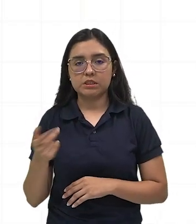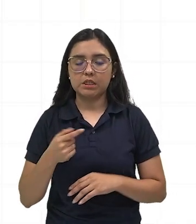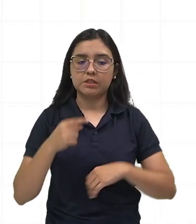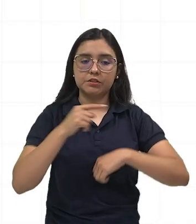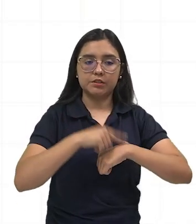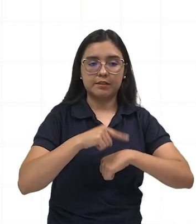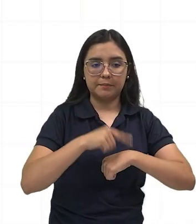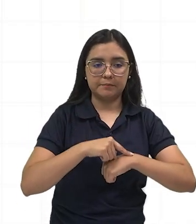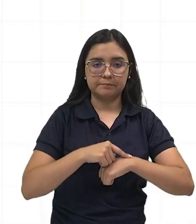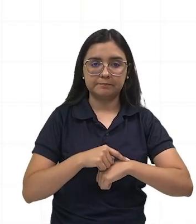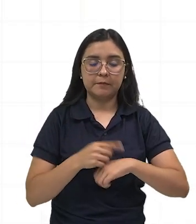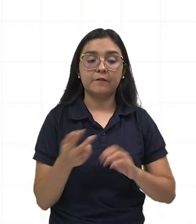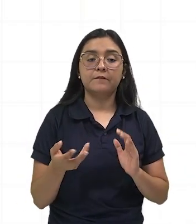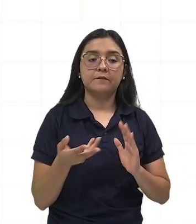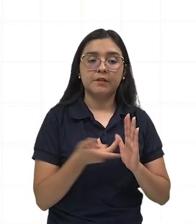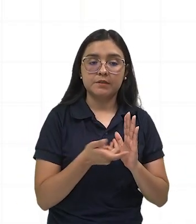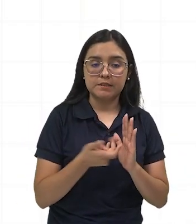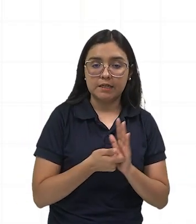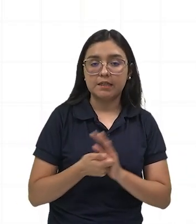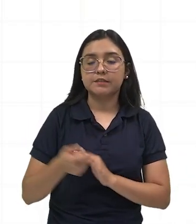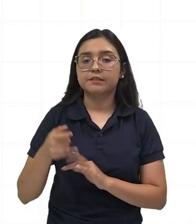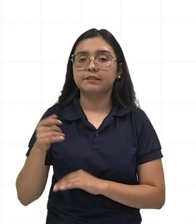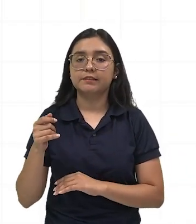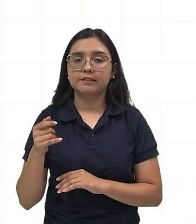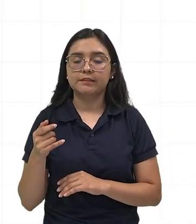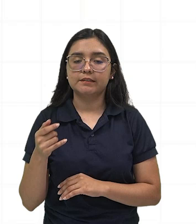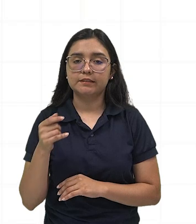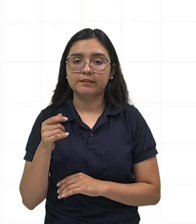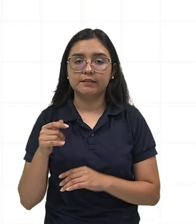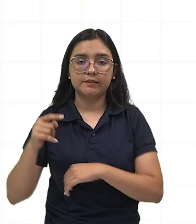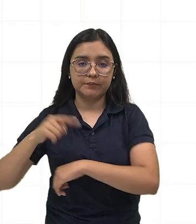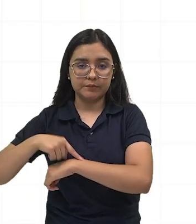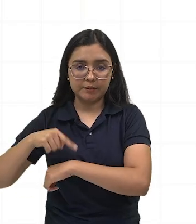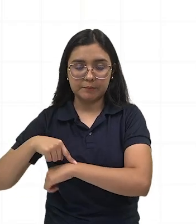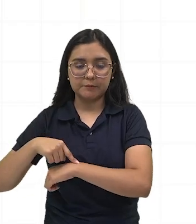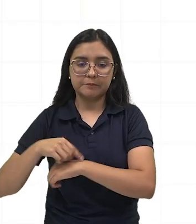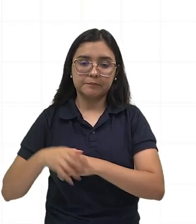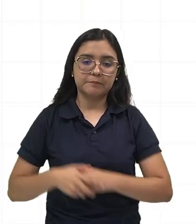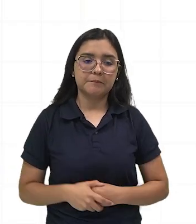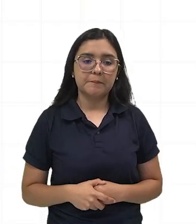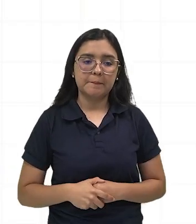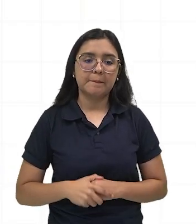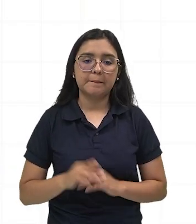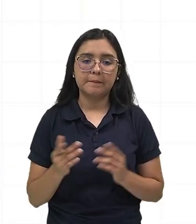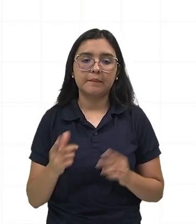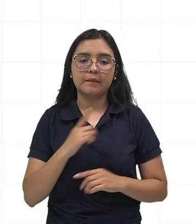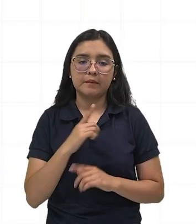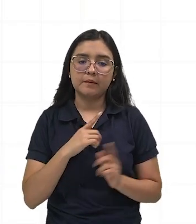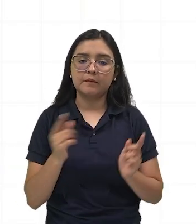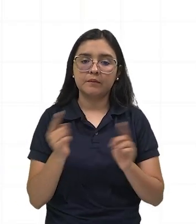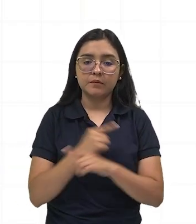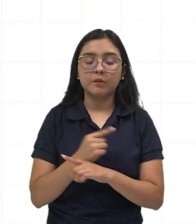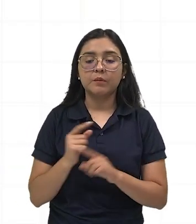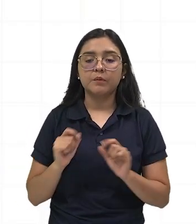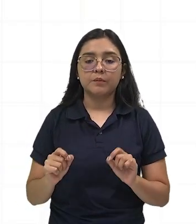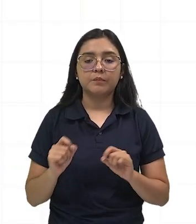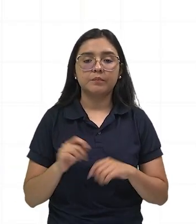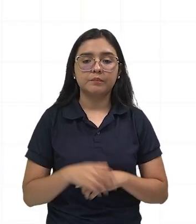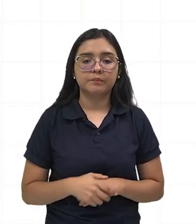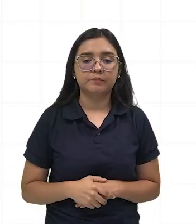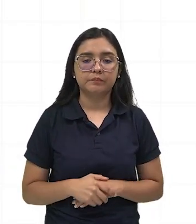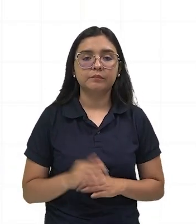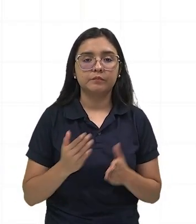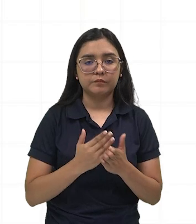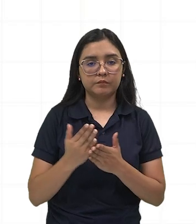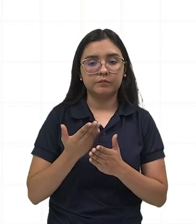tempo, que eu já havia falado, olha lá, velocidade e tempo, ó, são inversamente proporcionais, né, no início